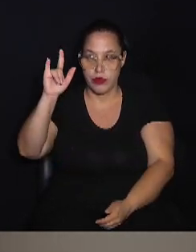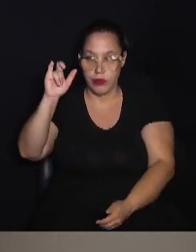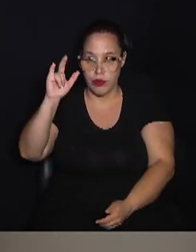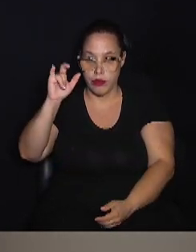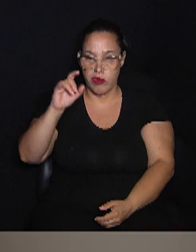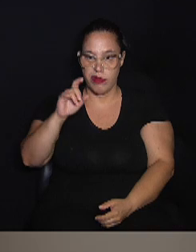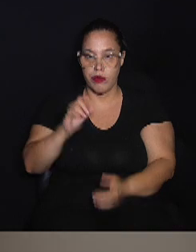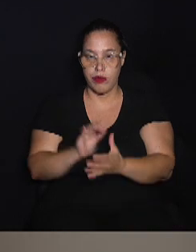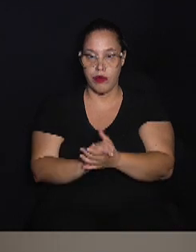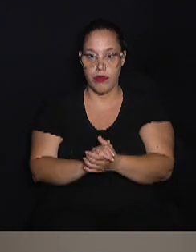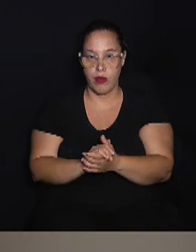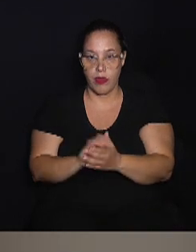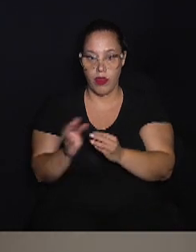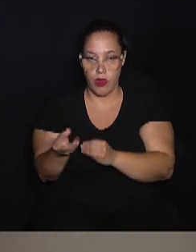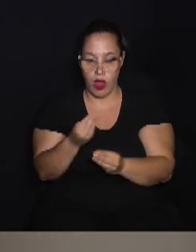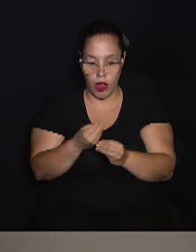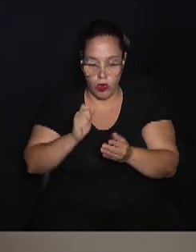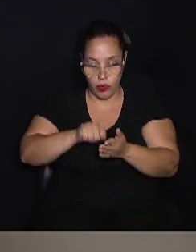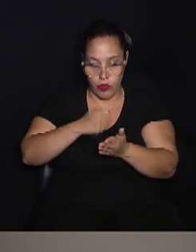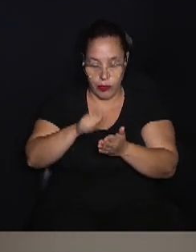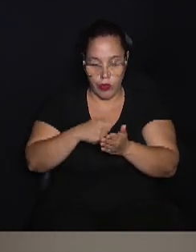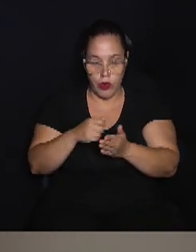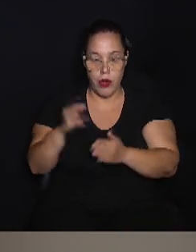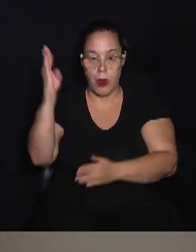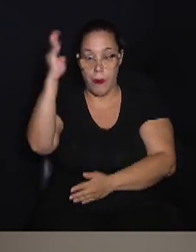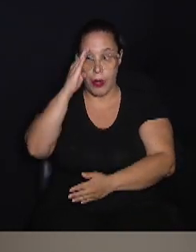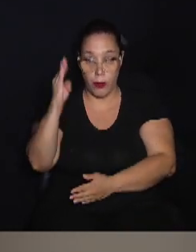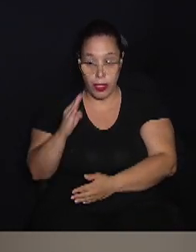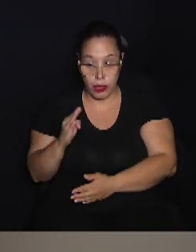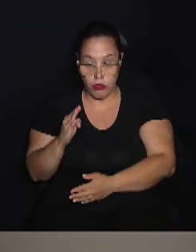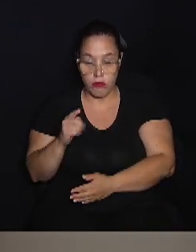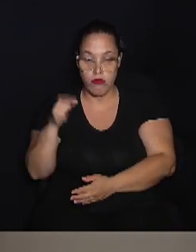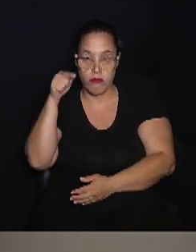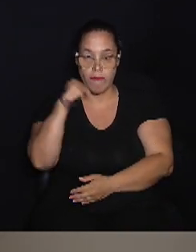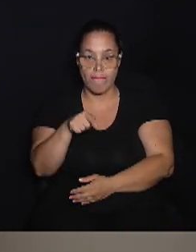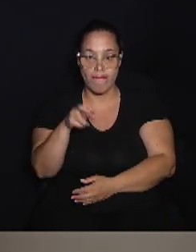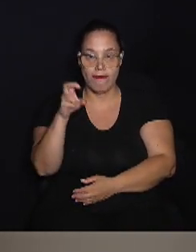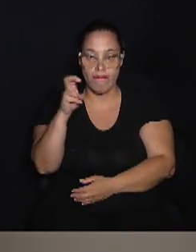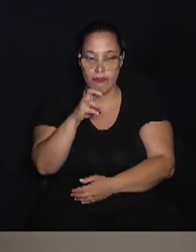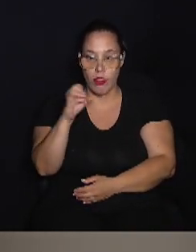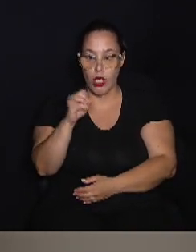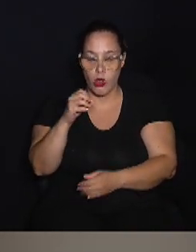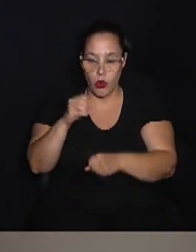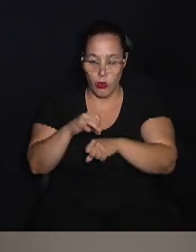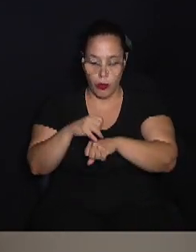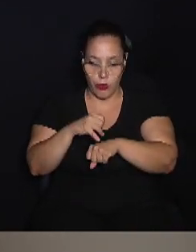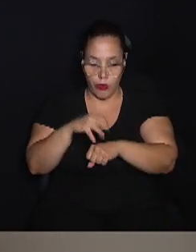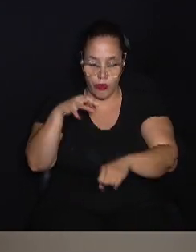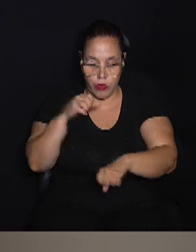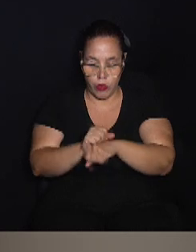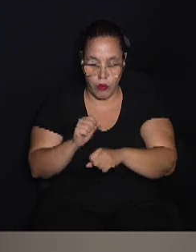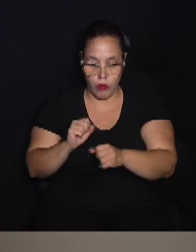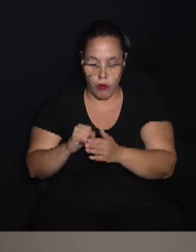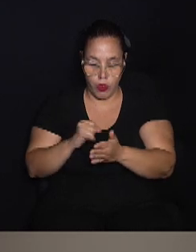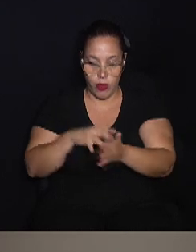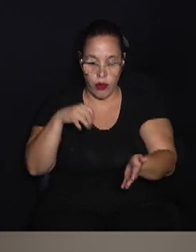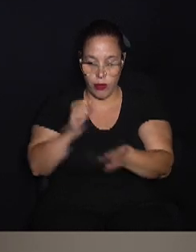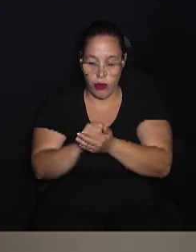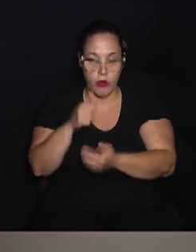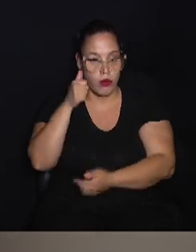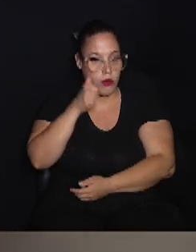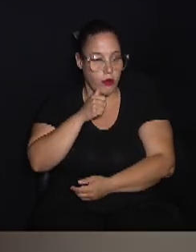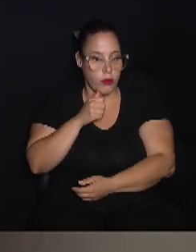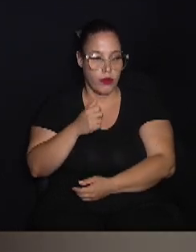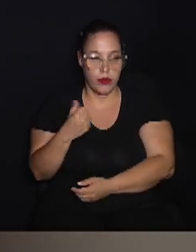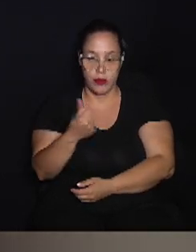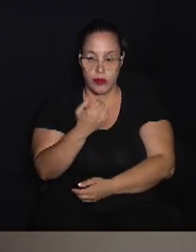@a arede bordar pelo Brasil estamos com 50 vagas abertas para mulheres a partir